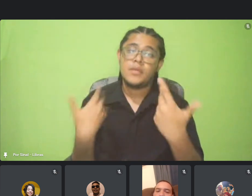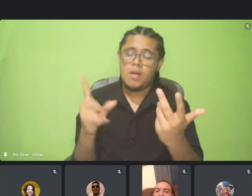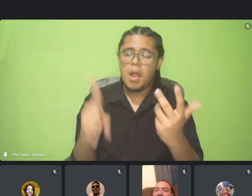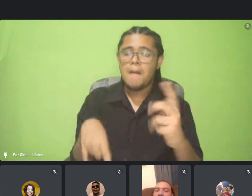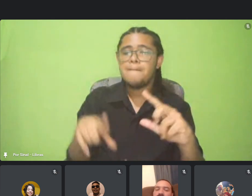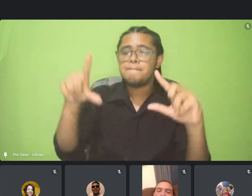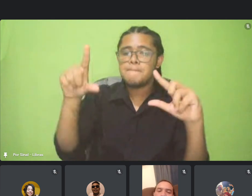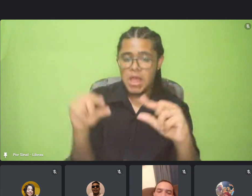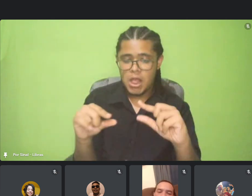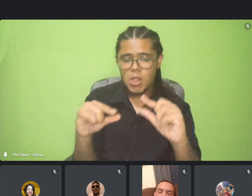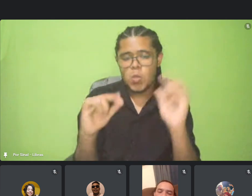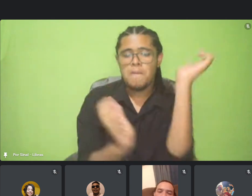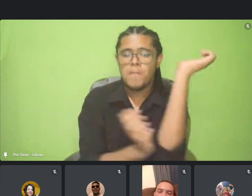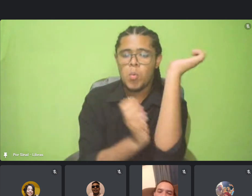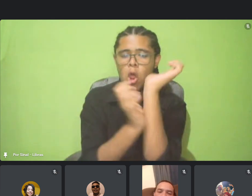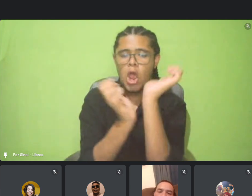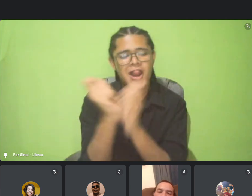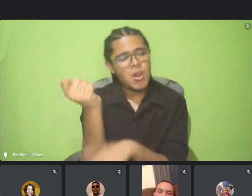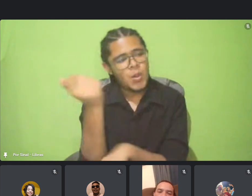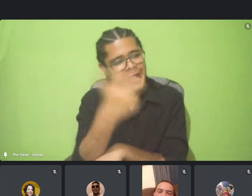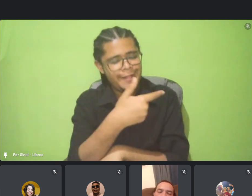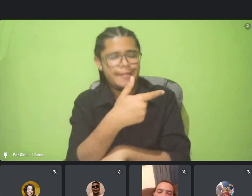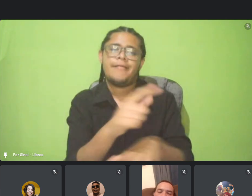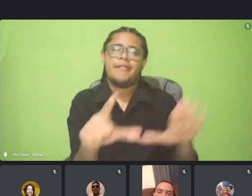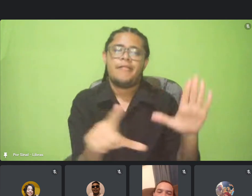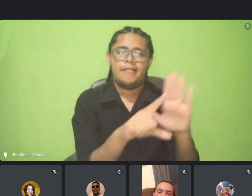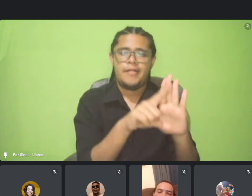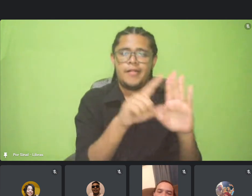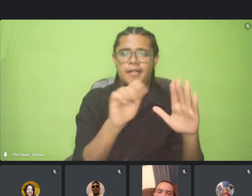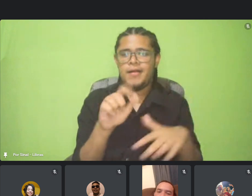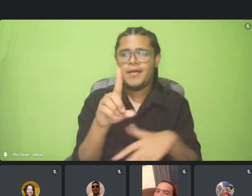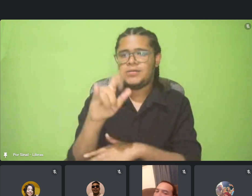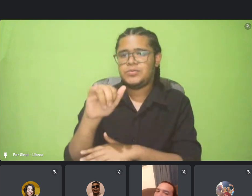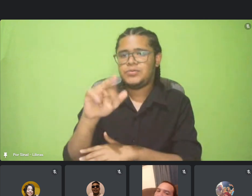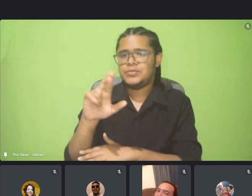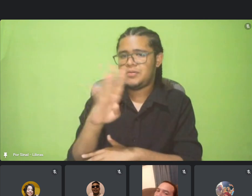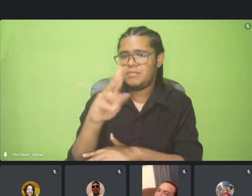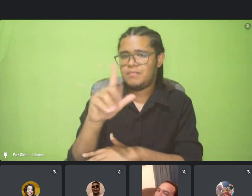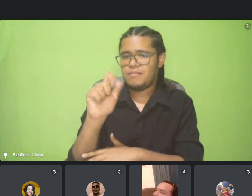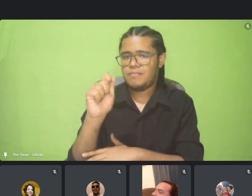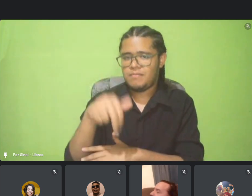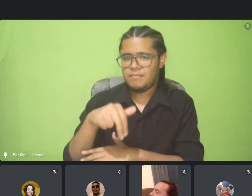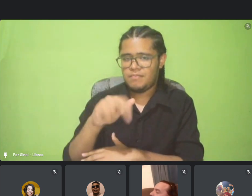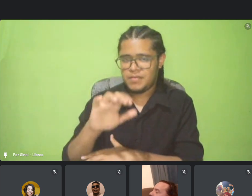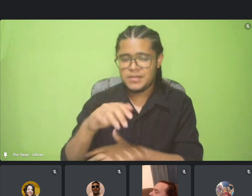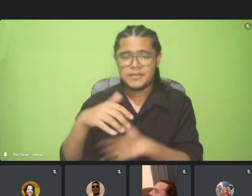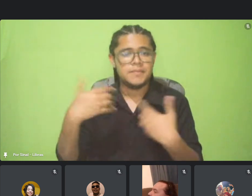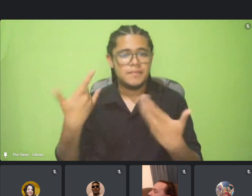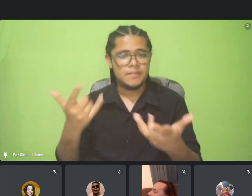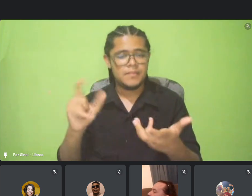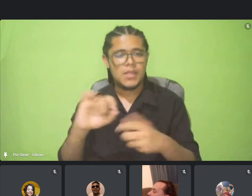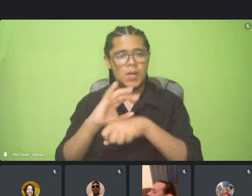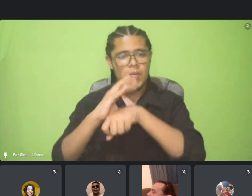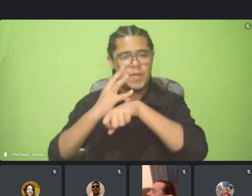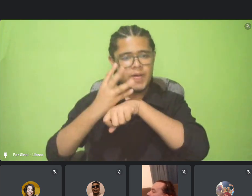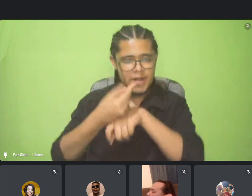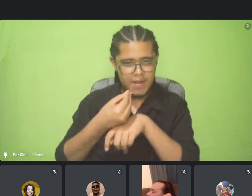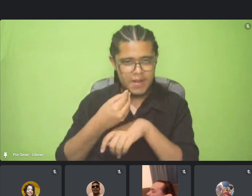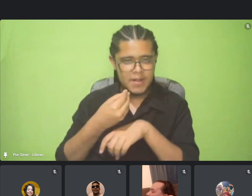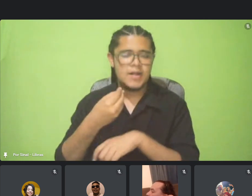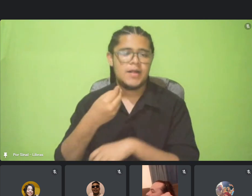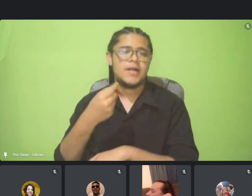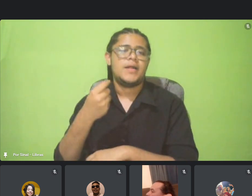de Blanc, como a prestação de contas, a Paulo Gustavo vai ser mais simplificada, o evento em si, a ação em si já está valendo,